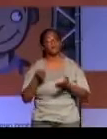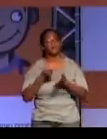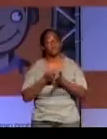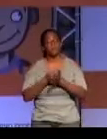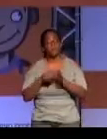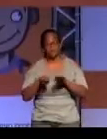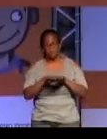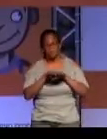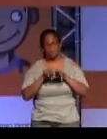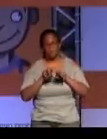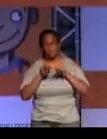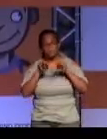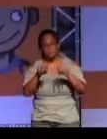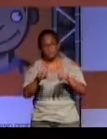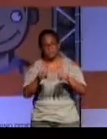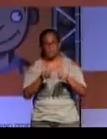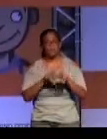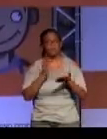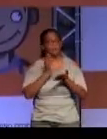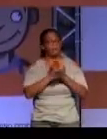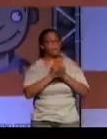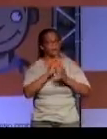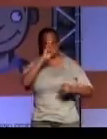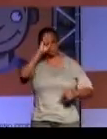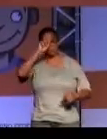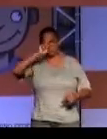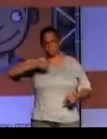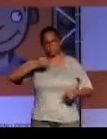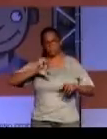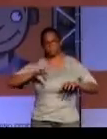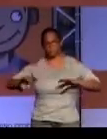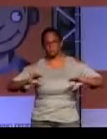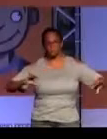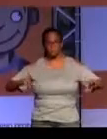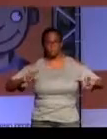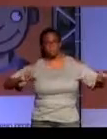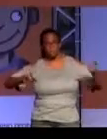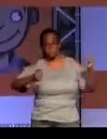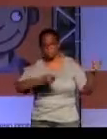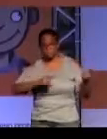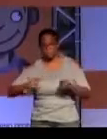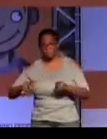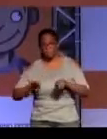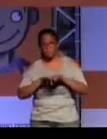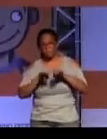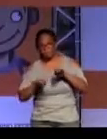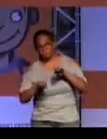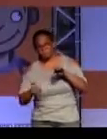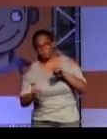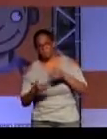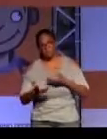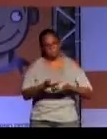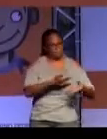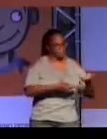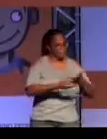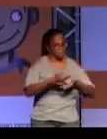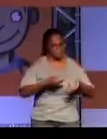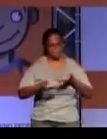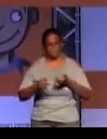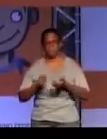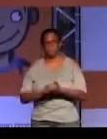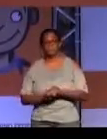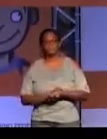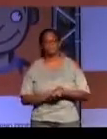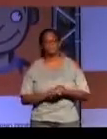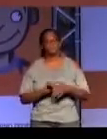a descentralização e hierarquização com coparticipação. É